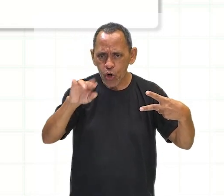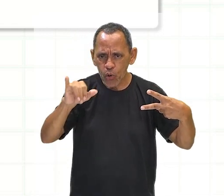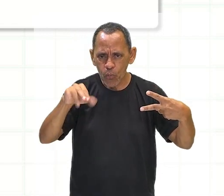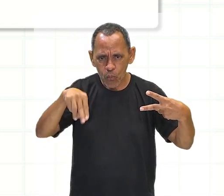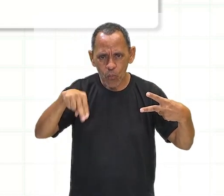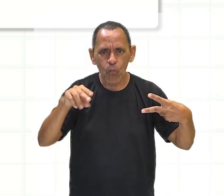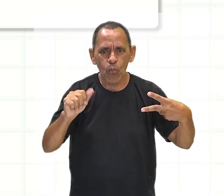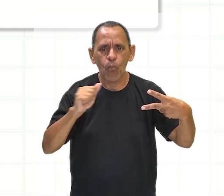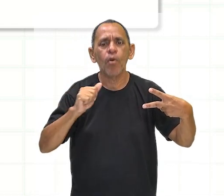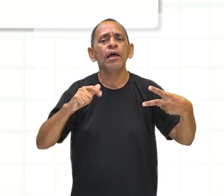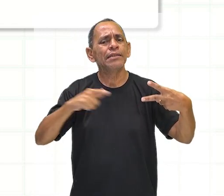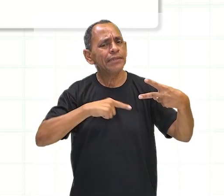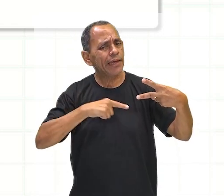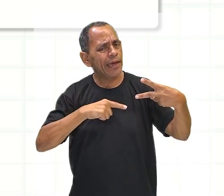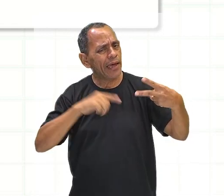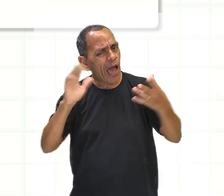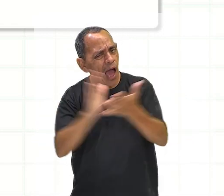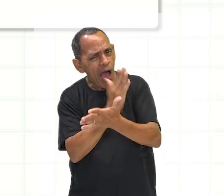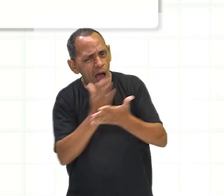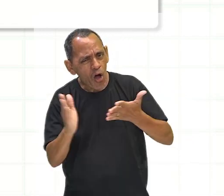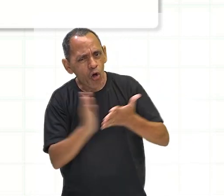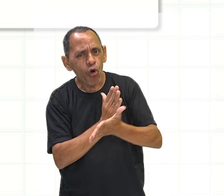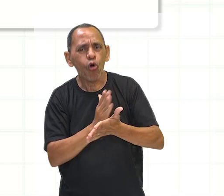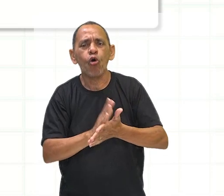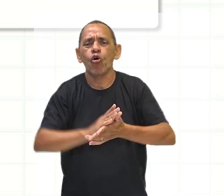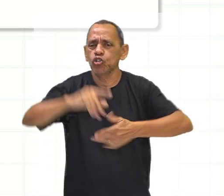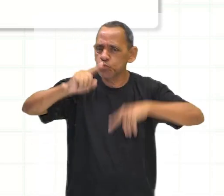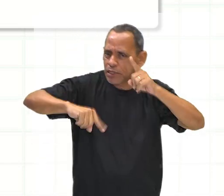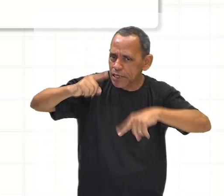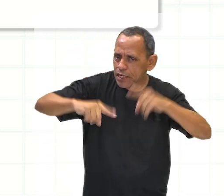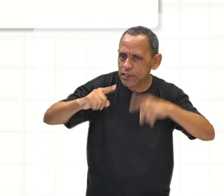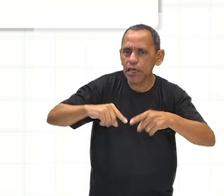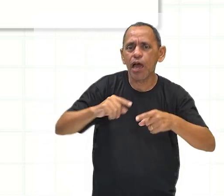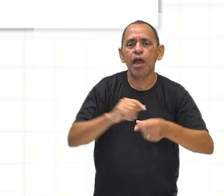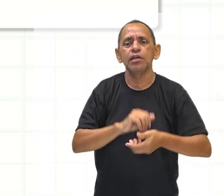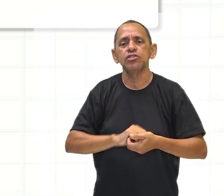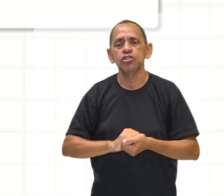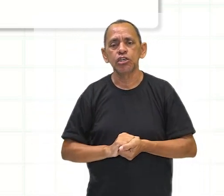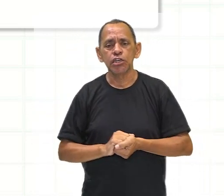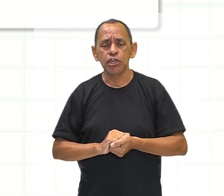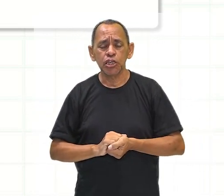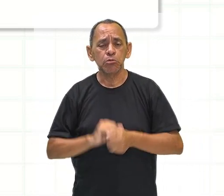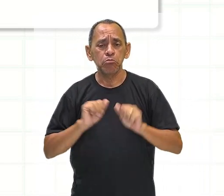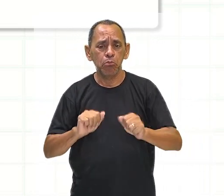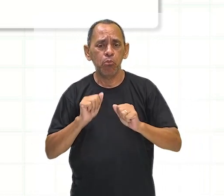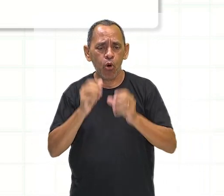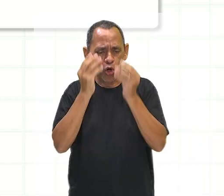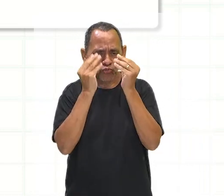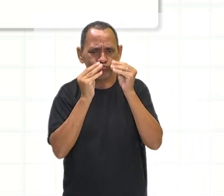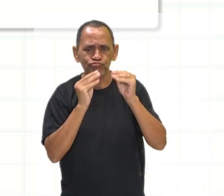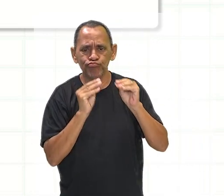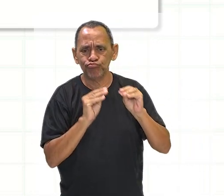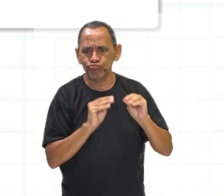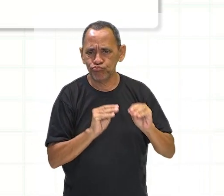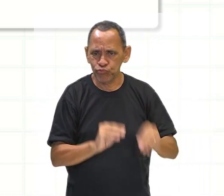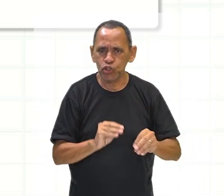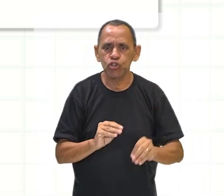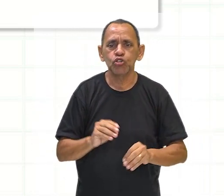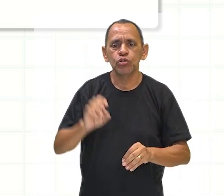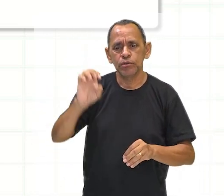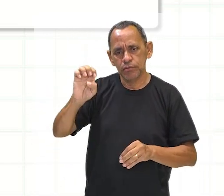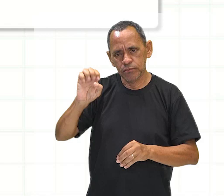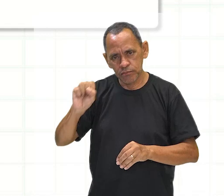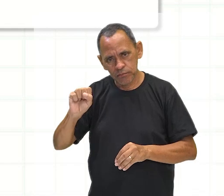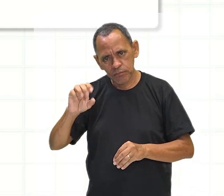isso poderia ser prejudicial para os espermatozoides. Então, quando eles passam ali pelas glândulas seminais,